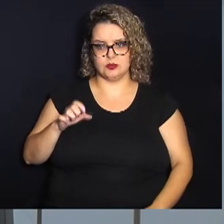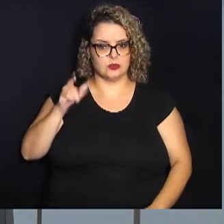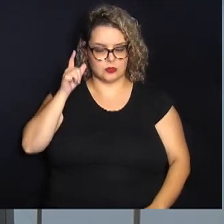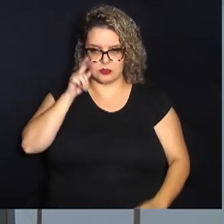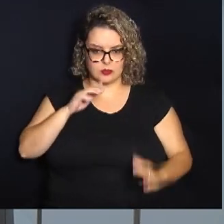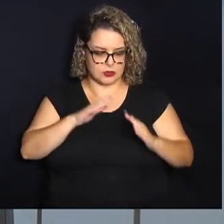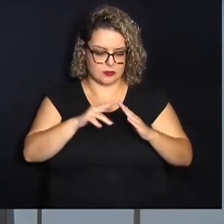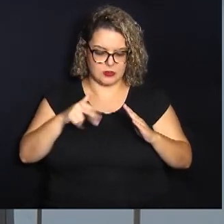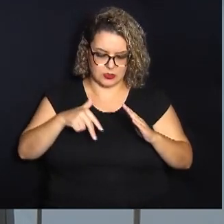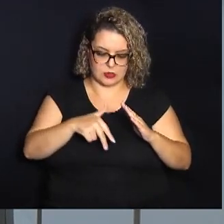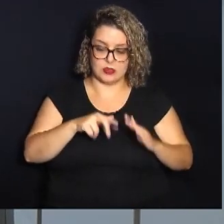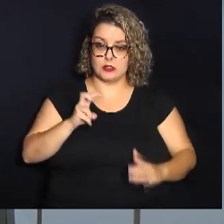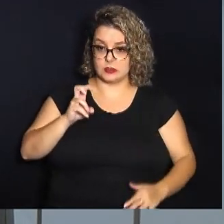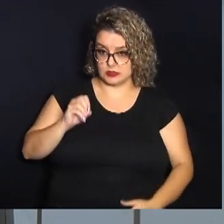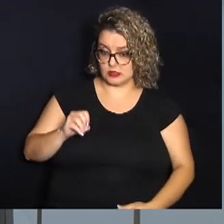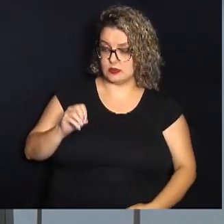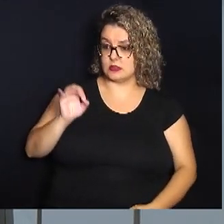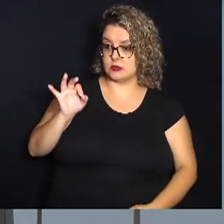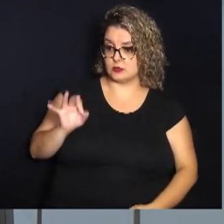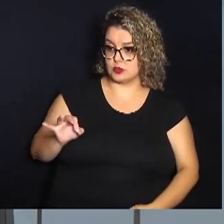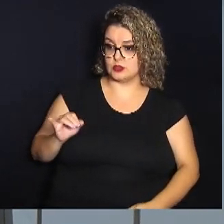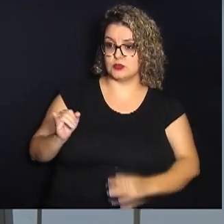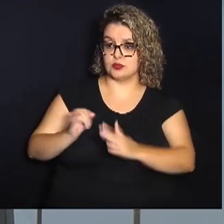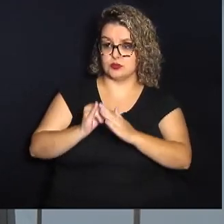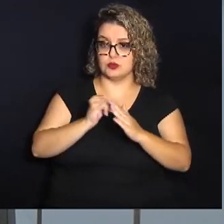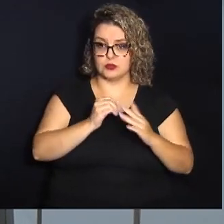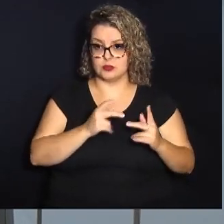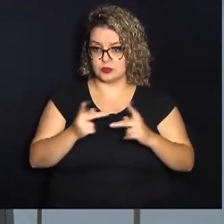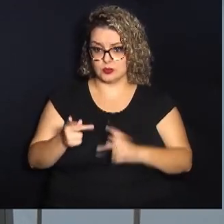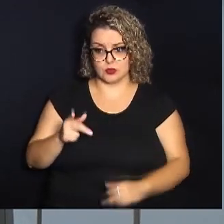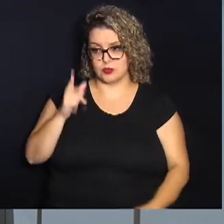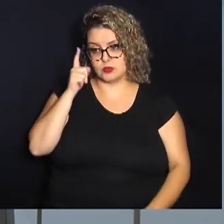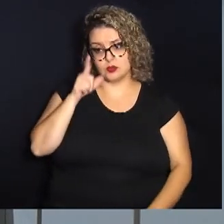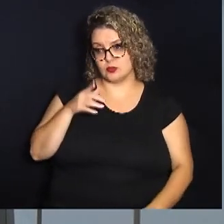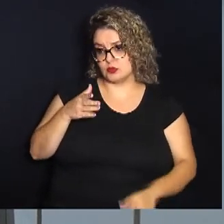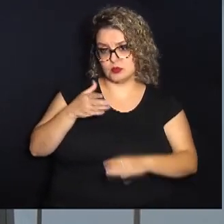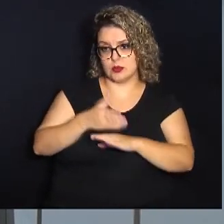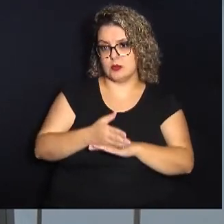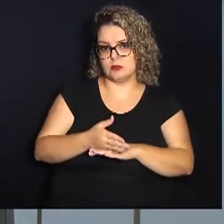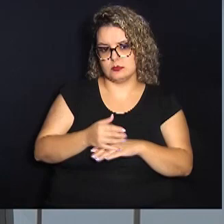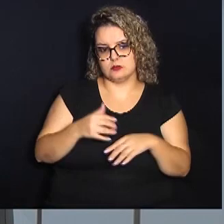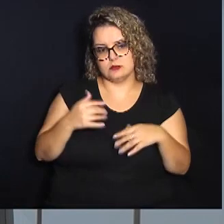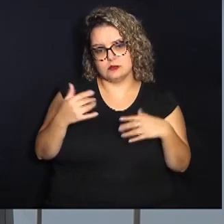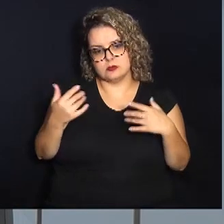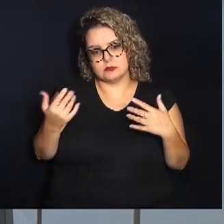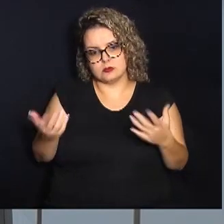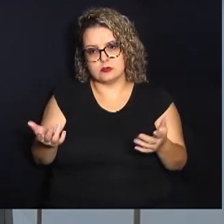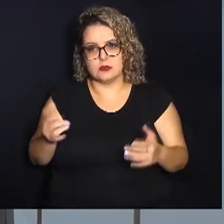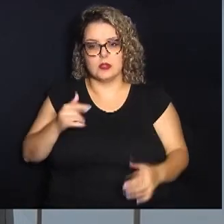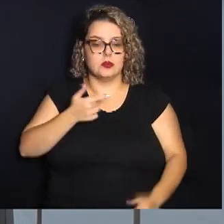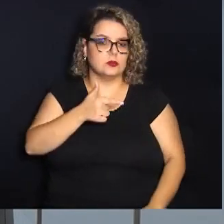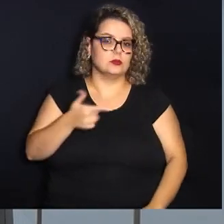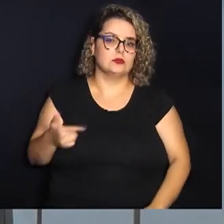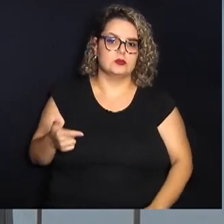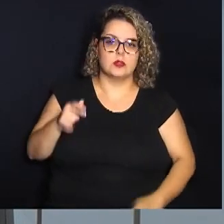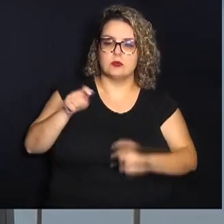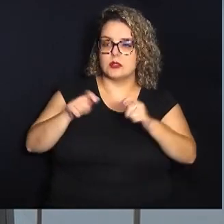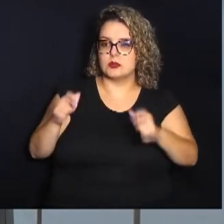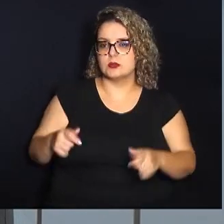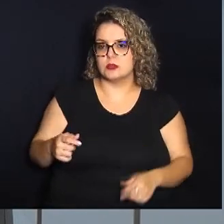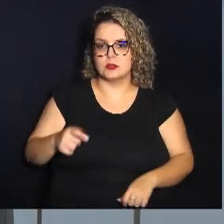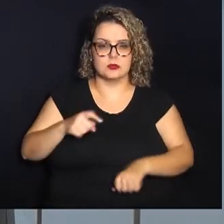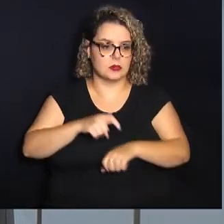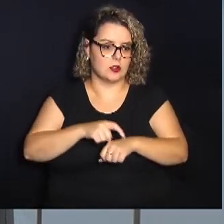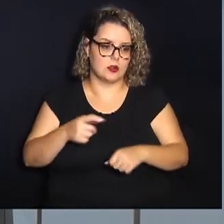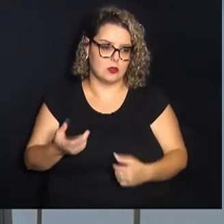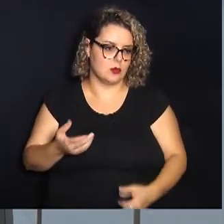menos 50% dos imóveis que a gente visita, a gente não consegue entrar, ou porque está sem alguém na hora, ou porque o morador